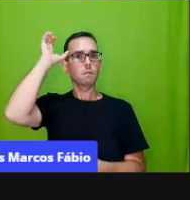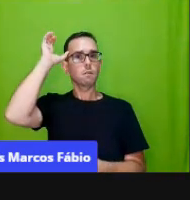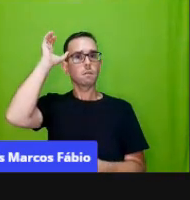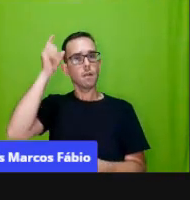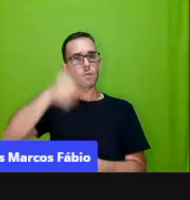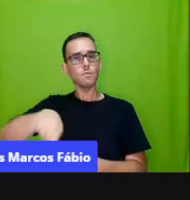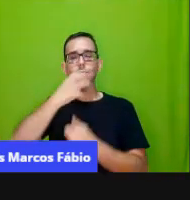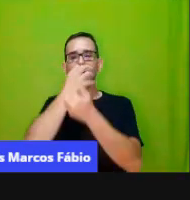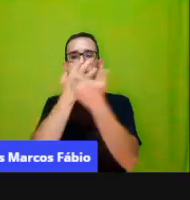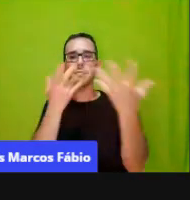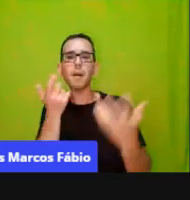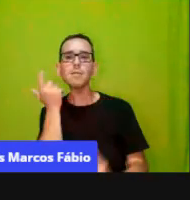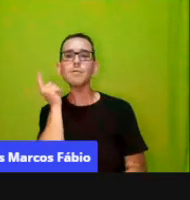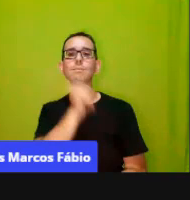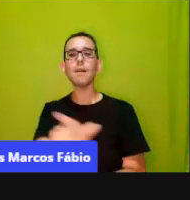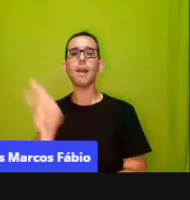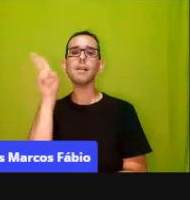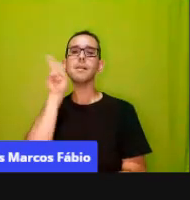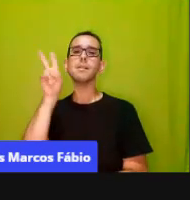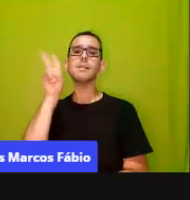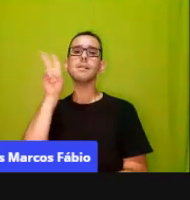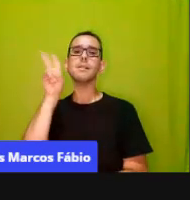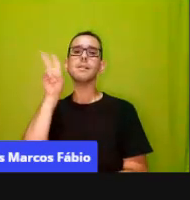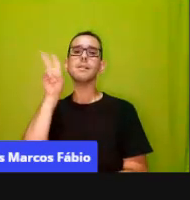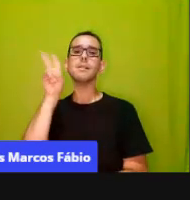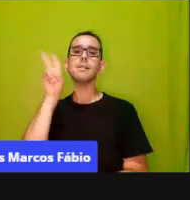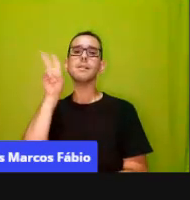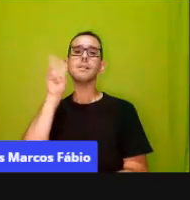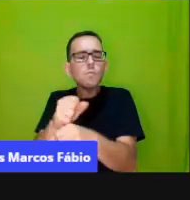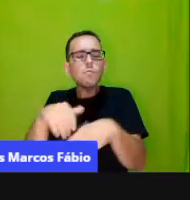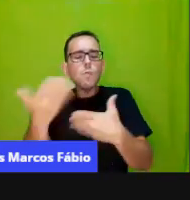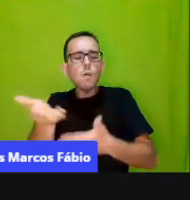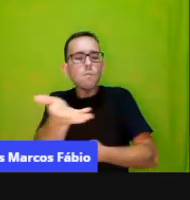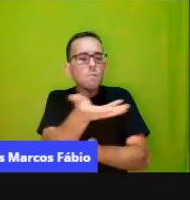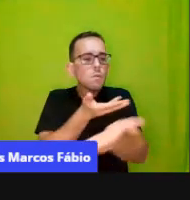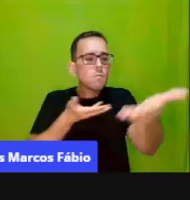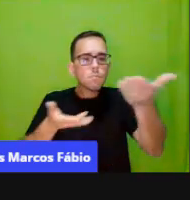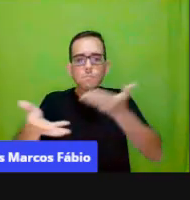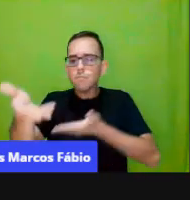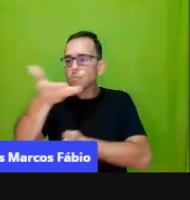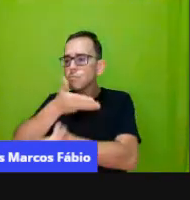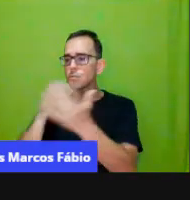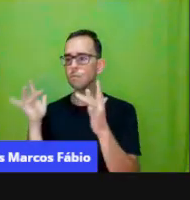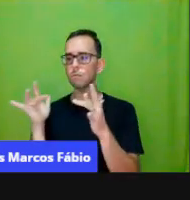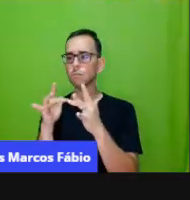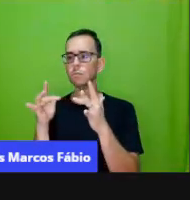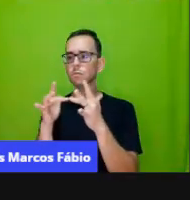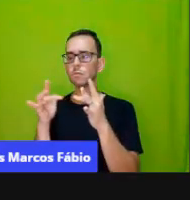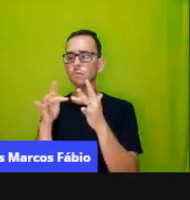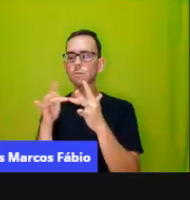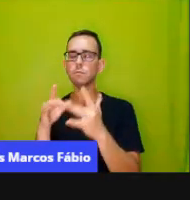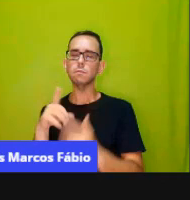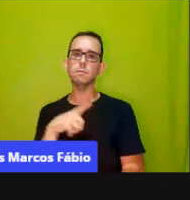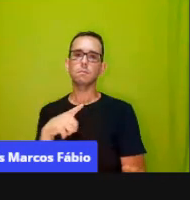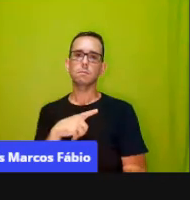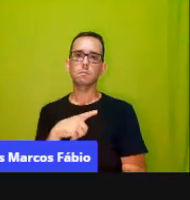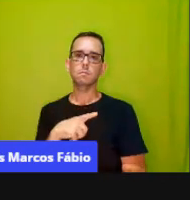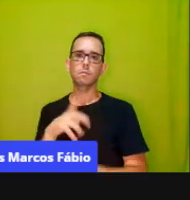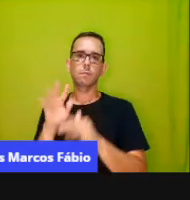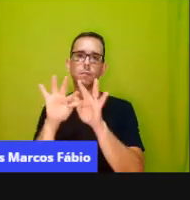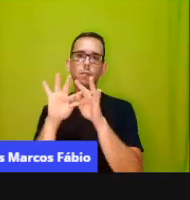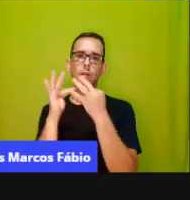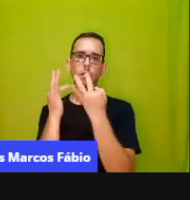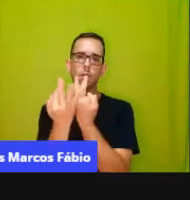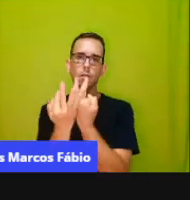eles conseguem lembrar até que ponto das suas relações, por exemplo, parentais, né?